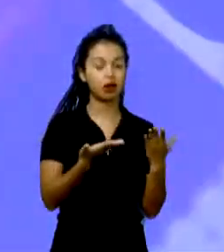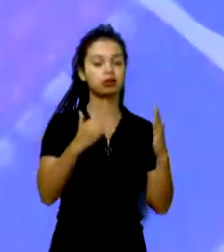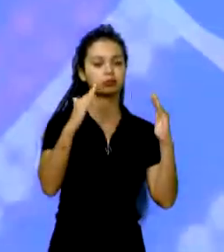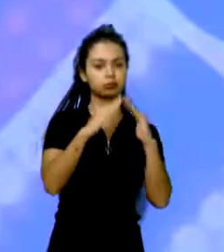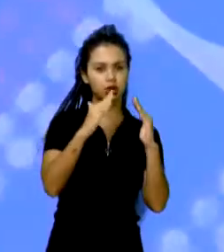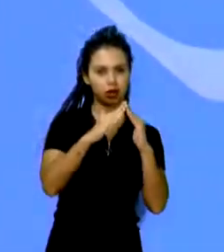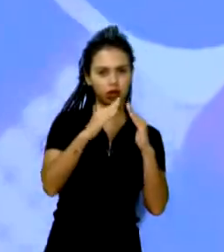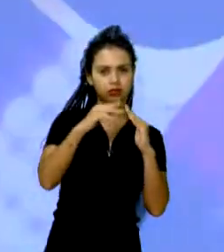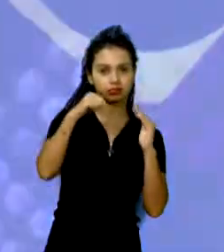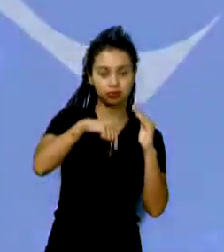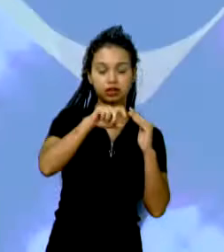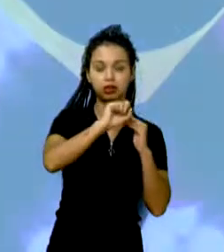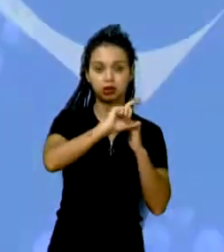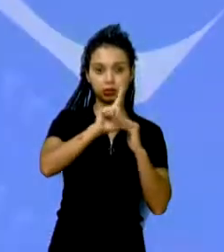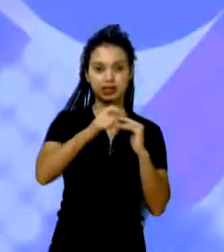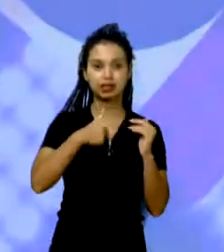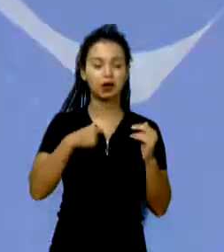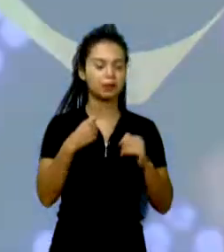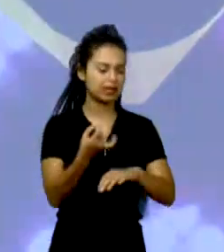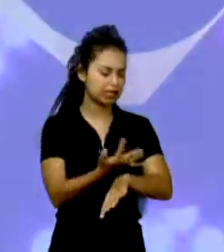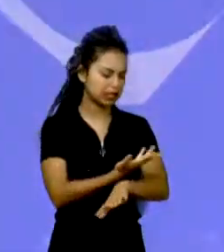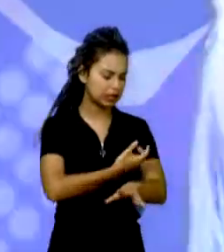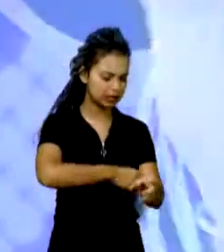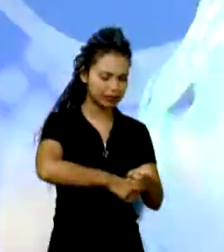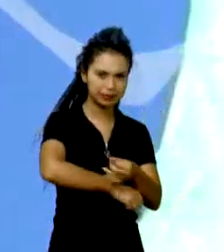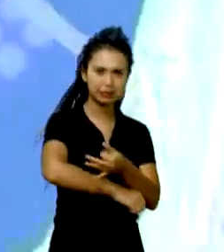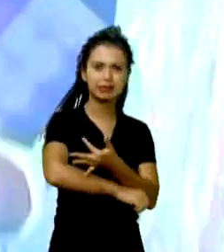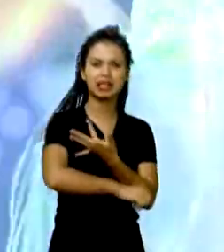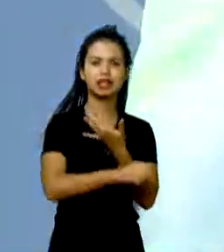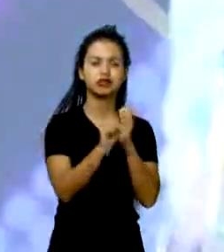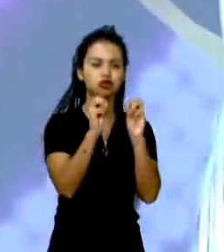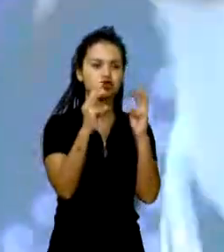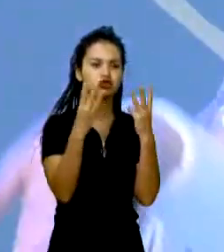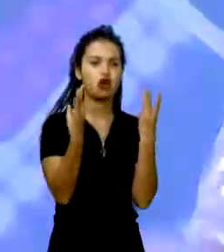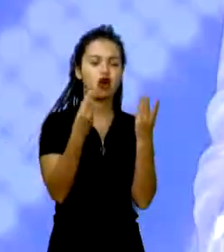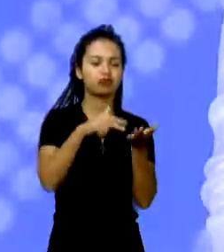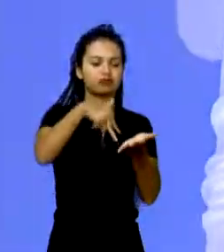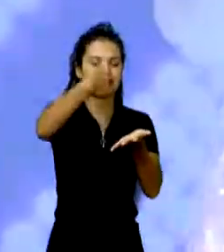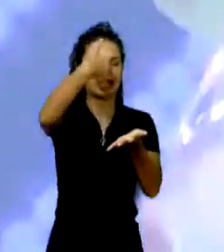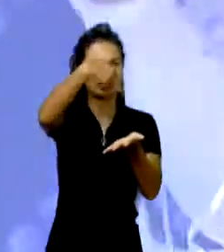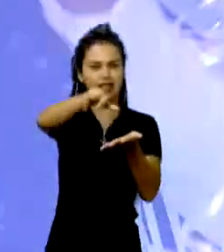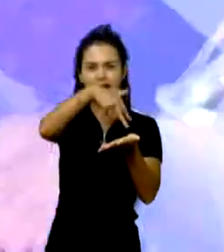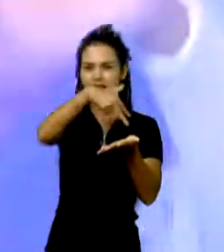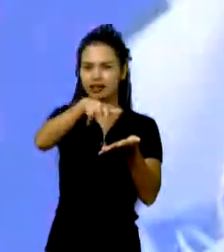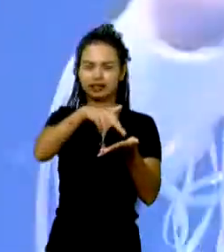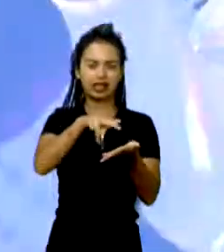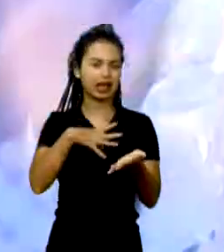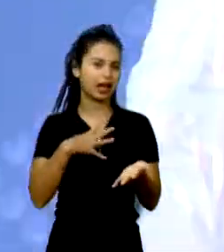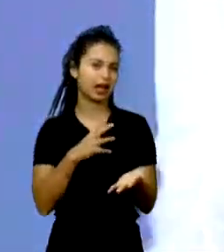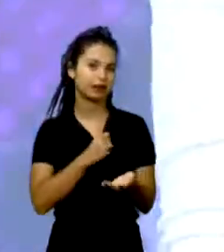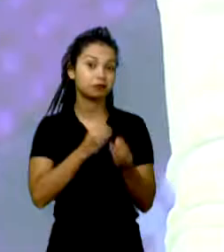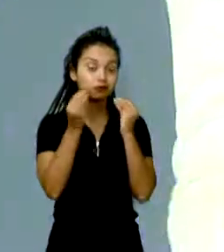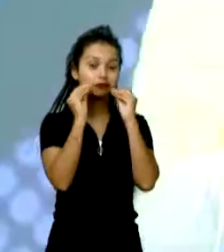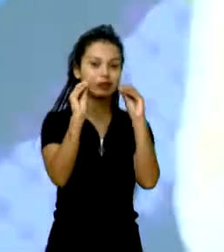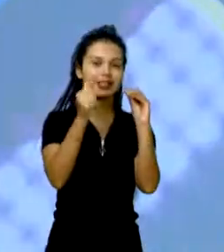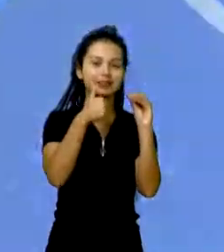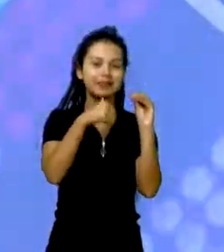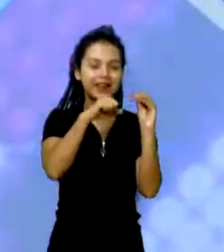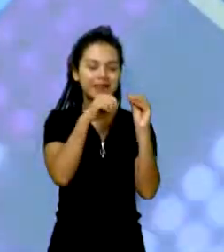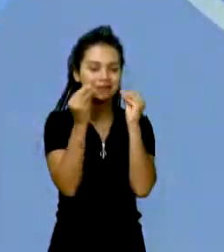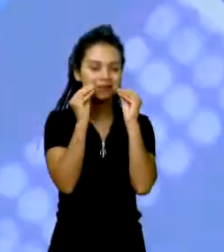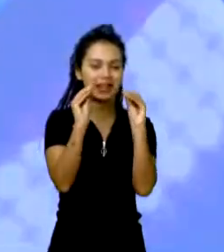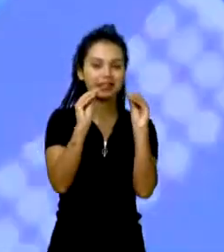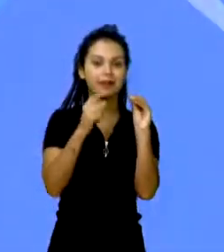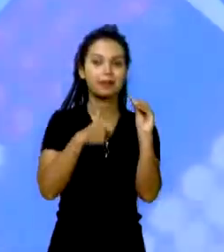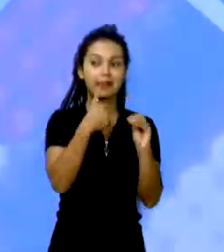inspiro. É como sempre minha mãe fala para mim. Outro dia a gente estava conversando. Mãe, um beijo. E ela disse para